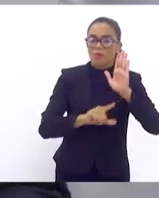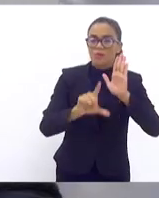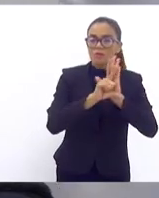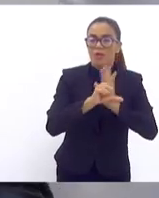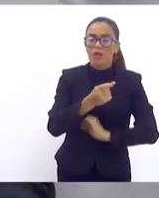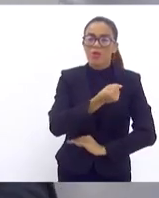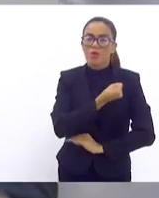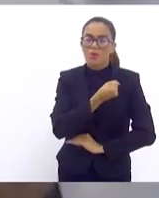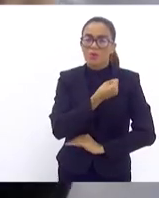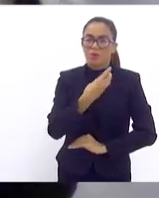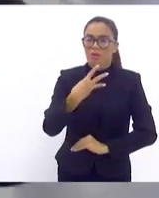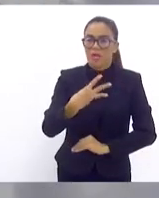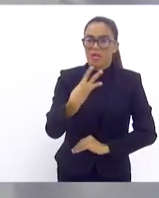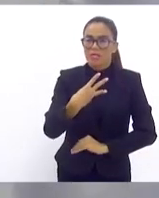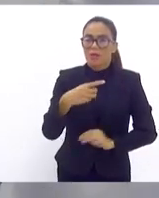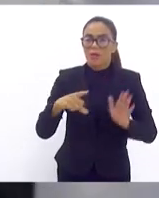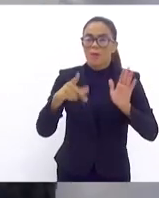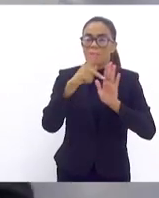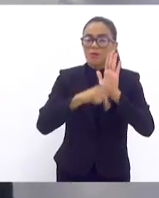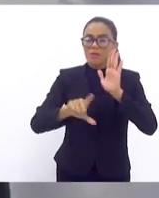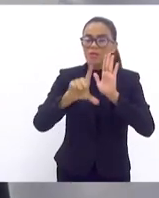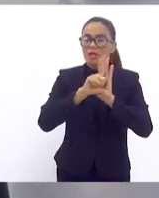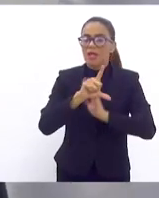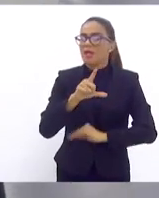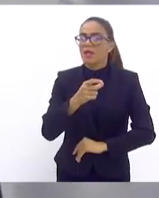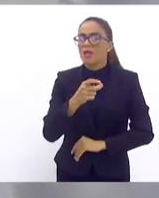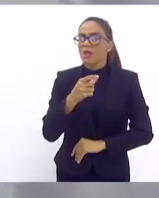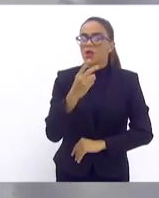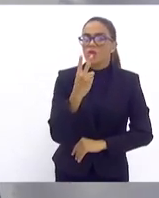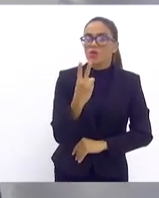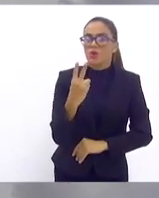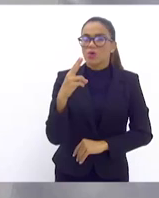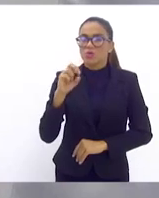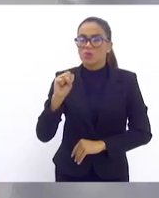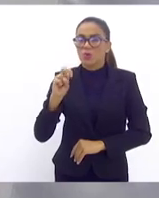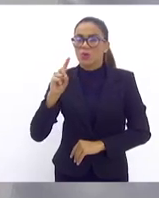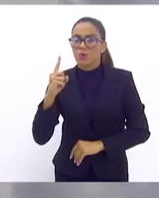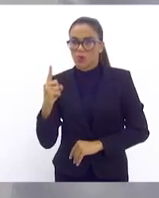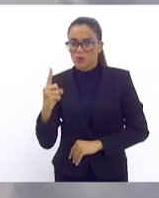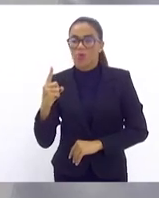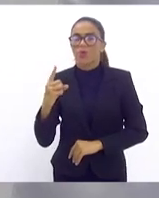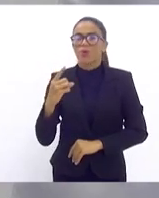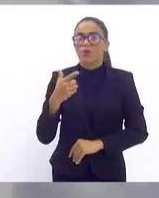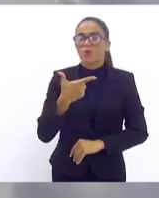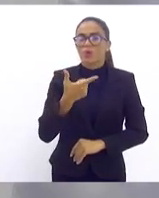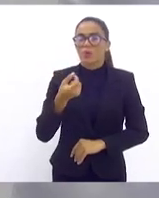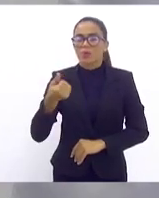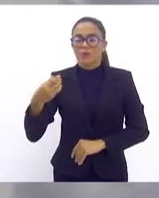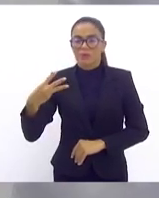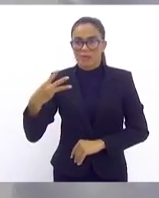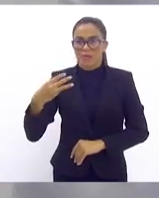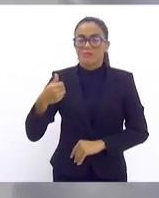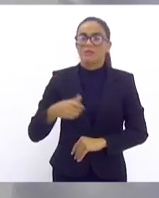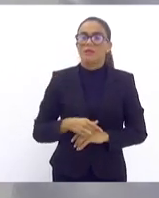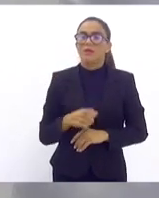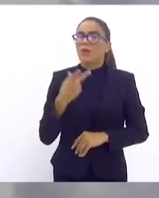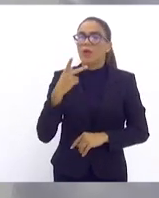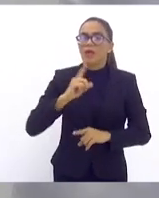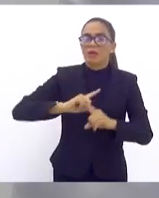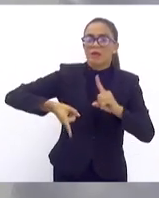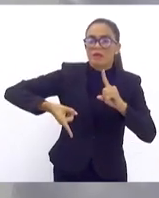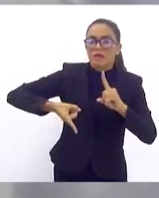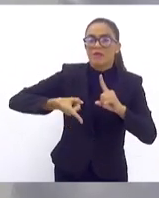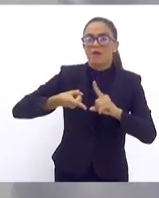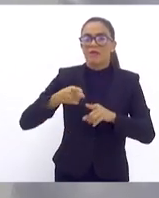pauta, que é o projeto de lei número 281 de 2023, de autoria do deputado Rosenberg Reis, que veda a concessão de